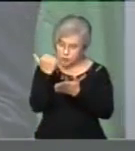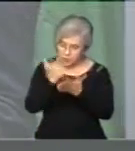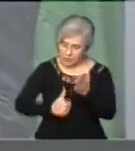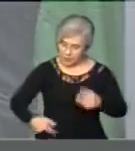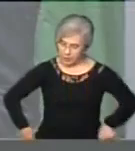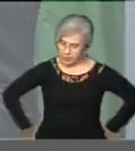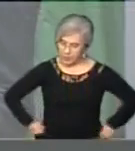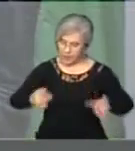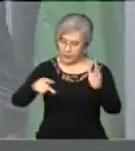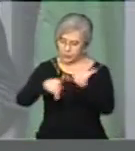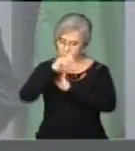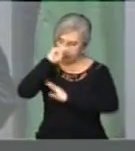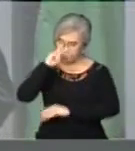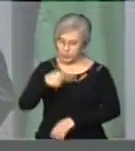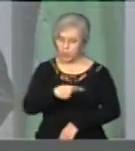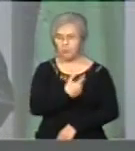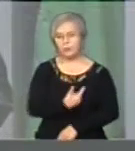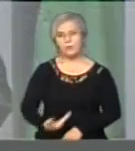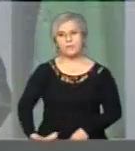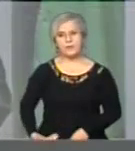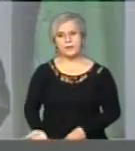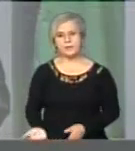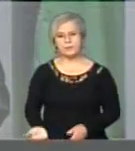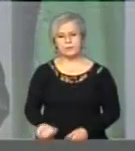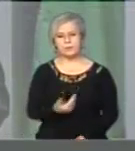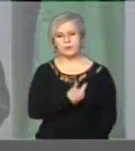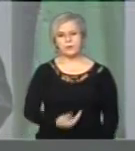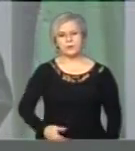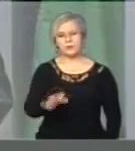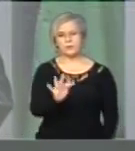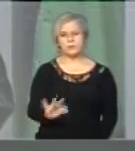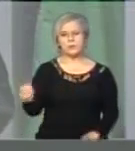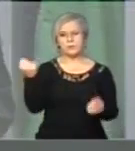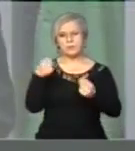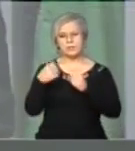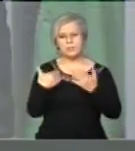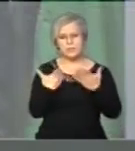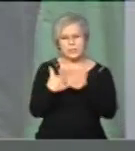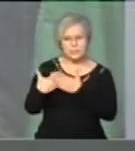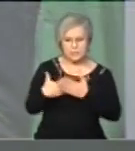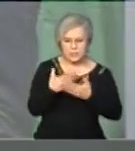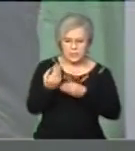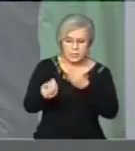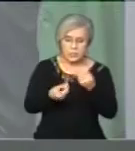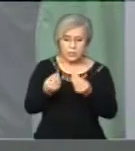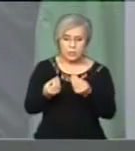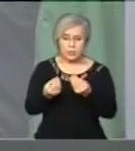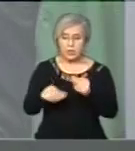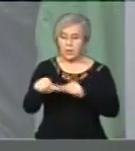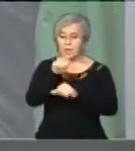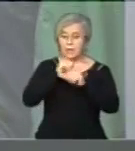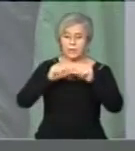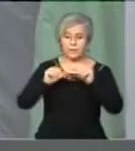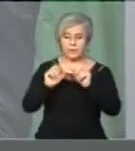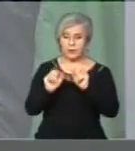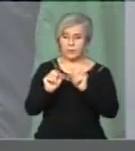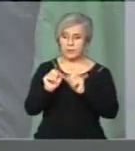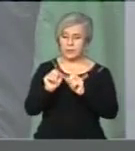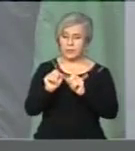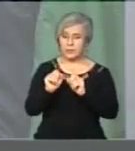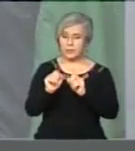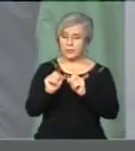gastos. É que o governo federal estivesse preocupado em se debruçar quanto a uma reforma